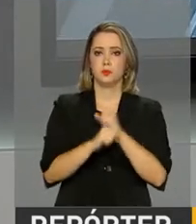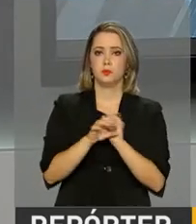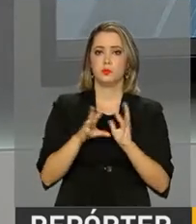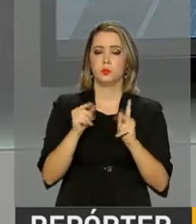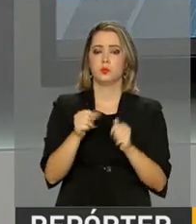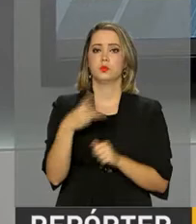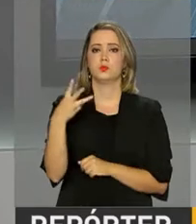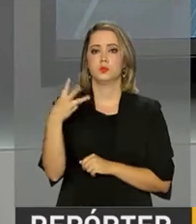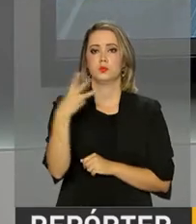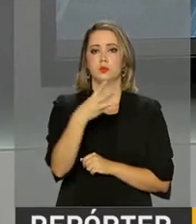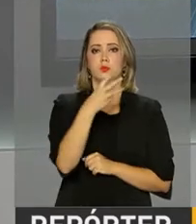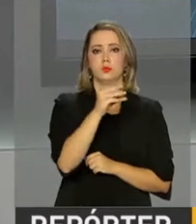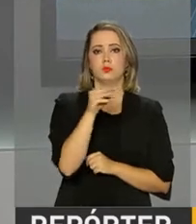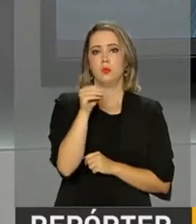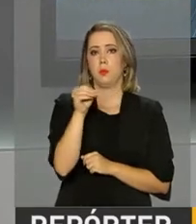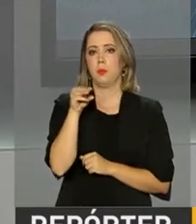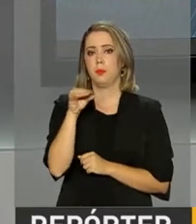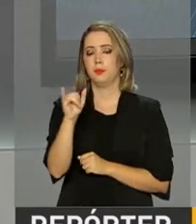de quase